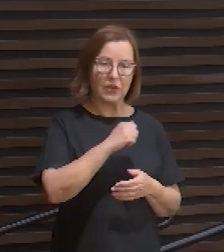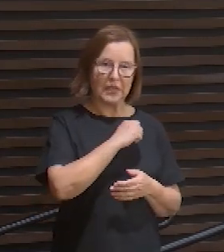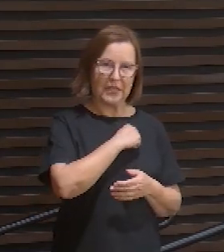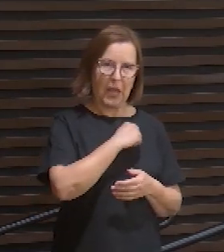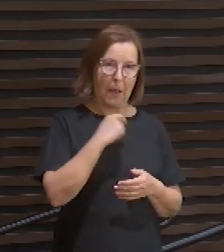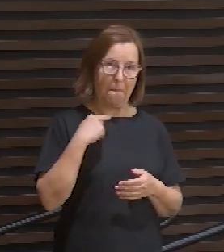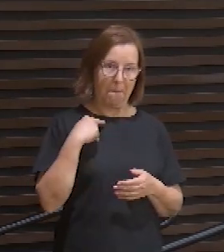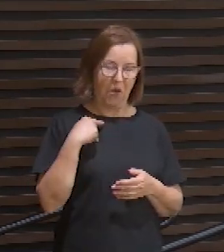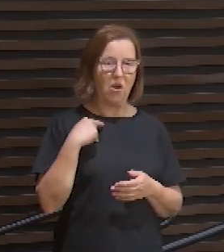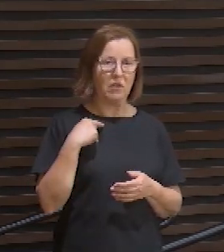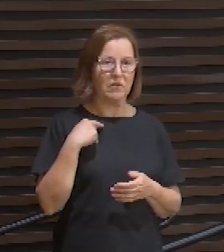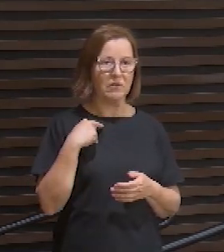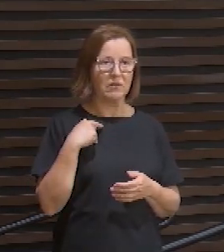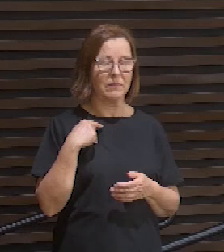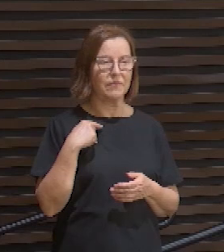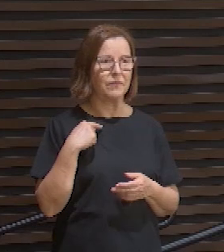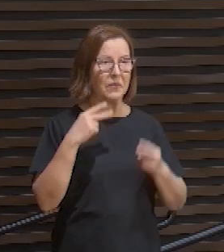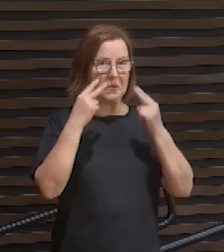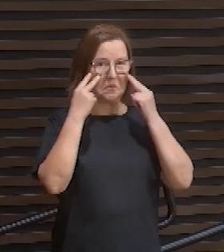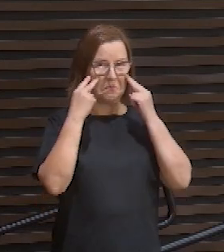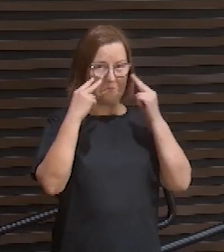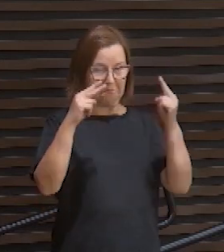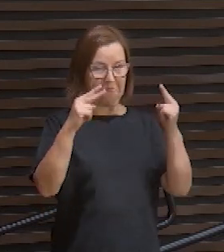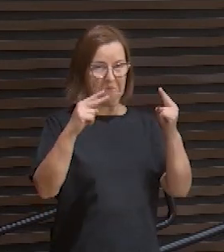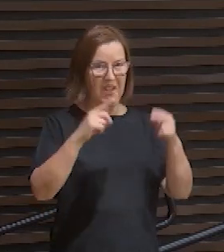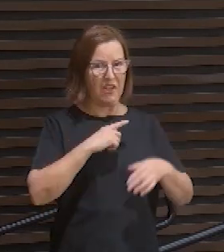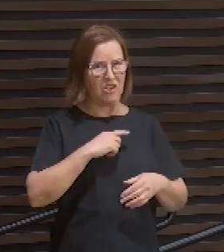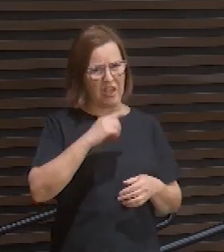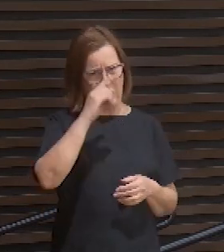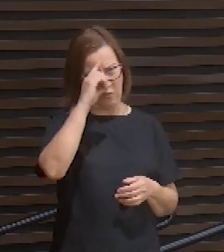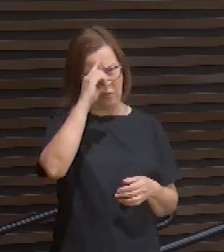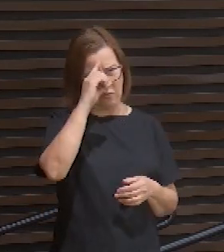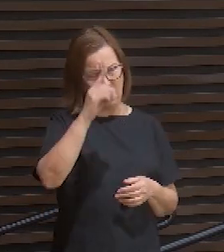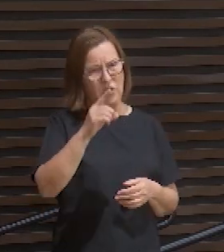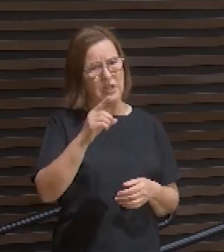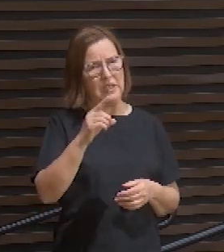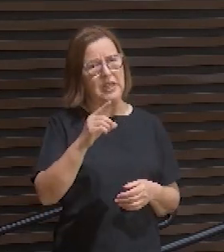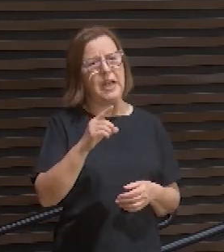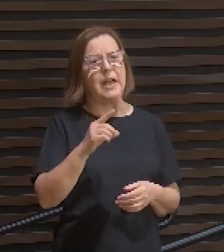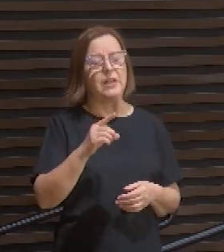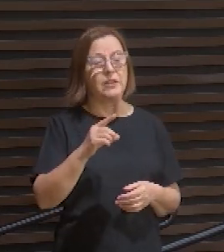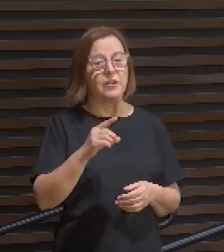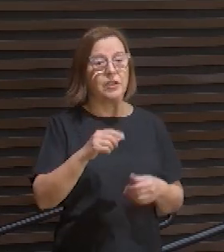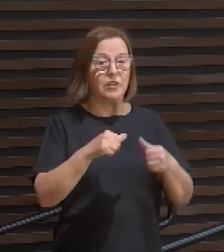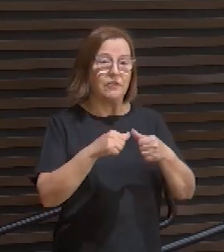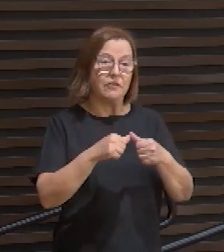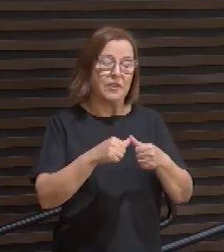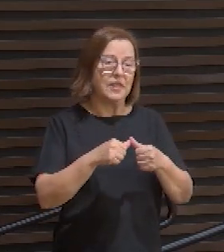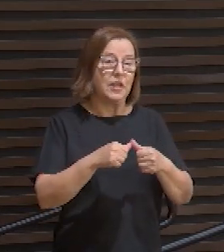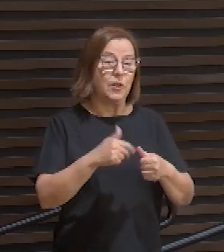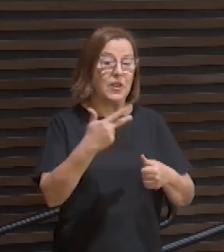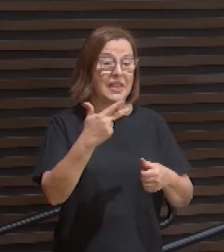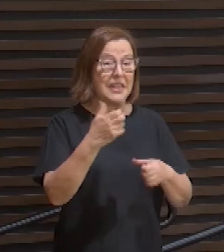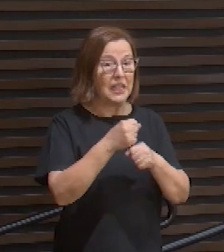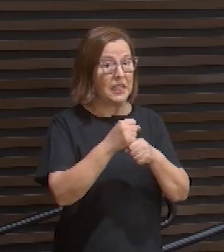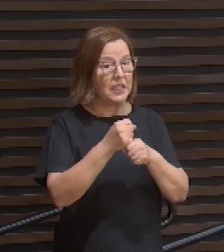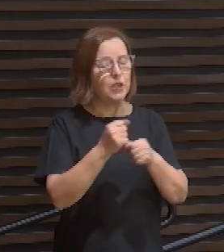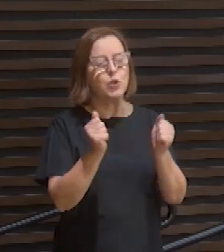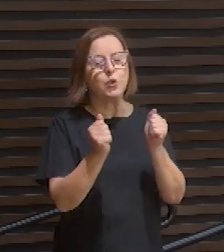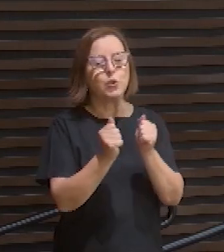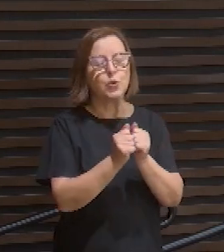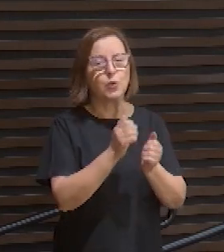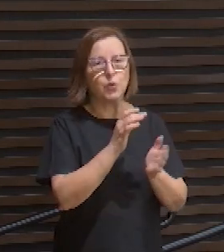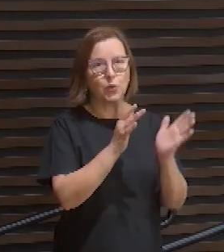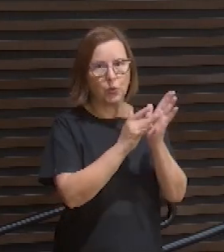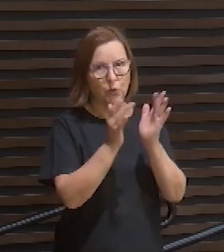qualidade, né? Eram pessoas assim com autoridade, passaram 3 anos com Jesus, conheciam muita gente, o testemunho deles era muito